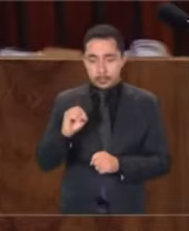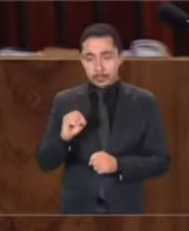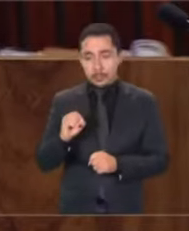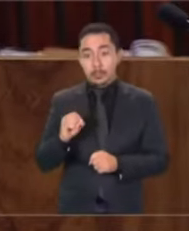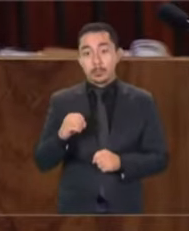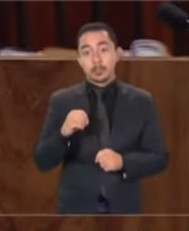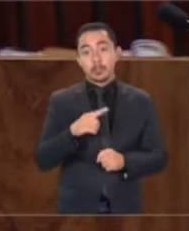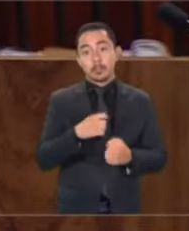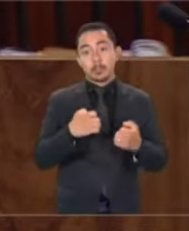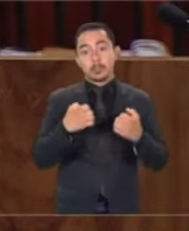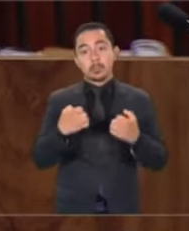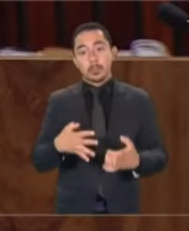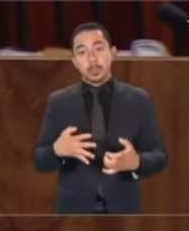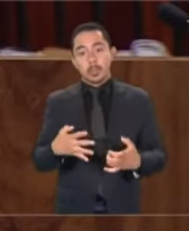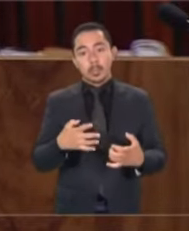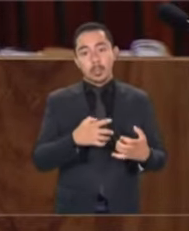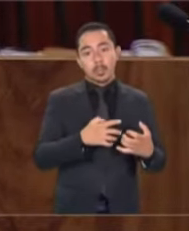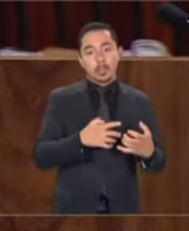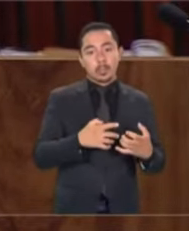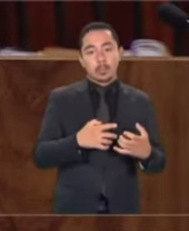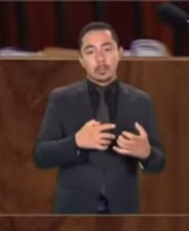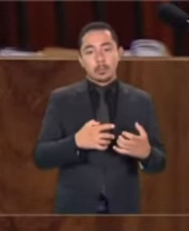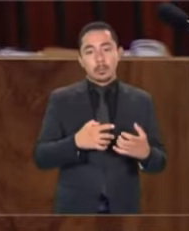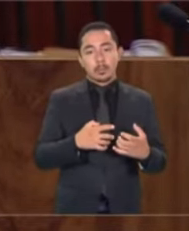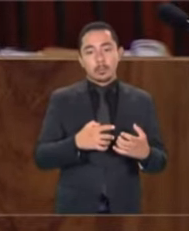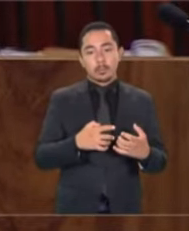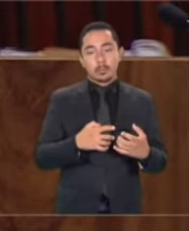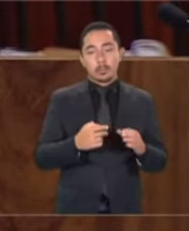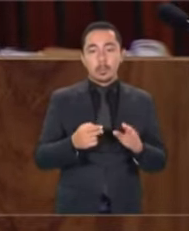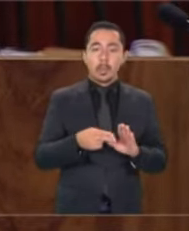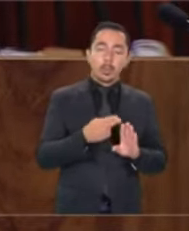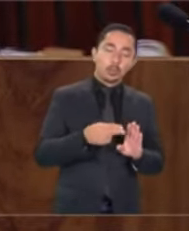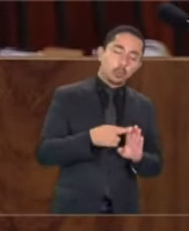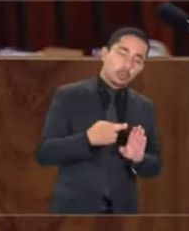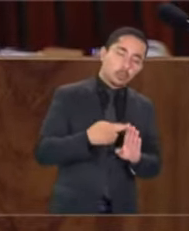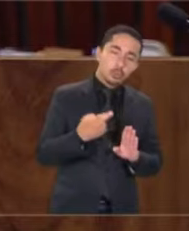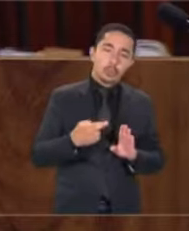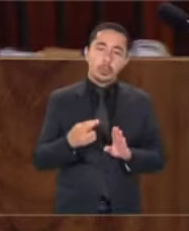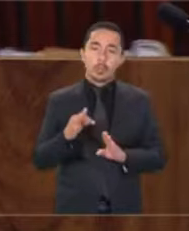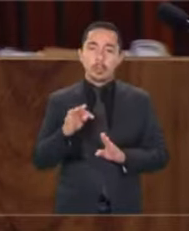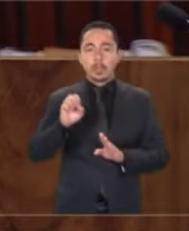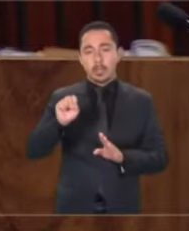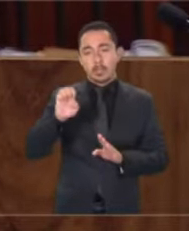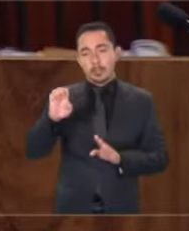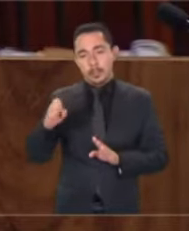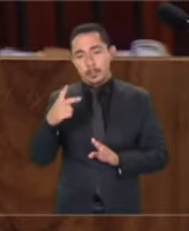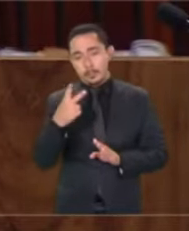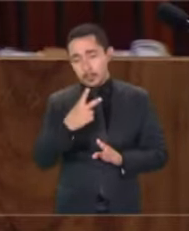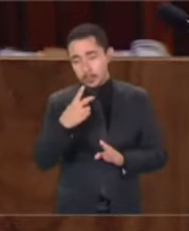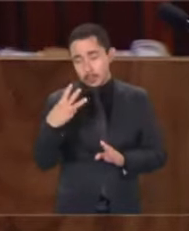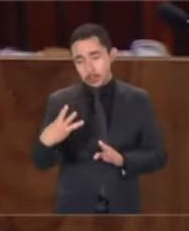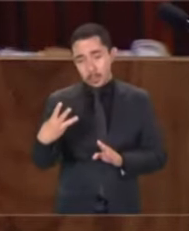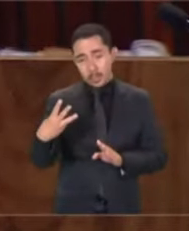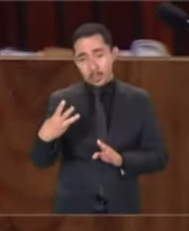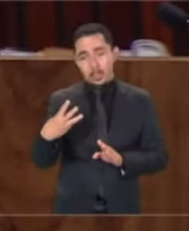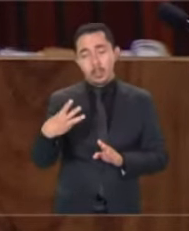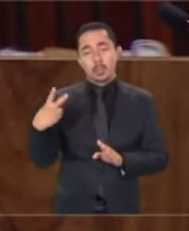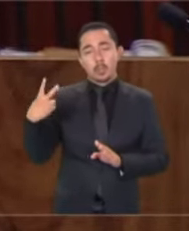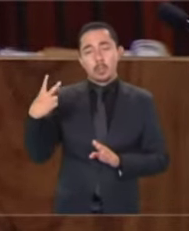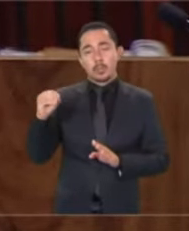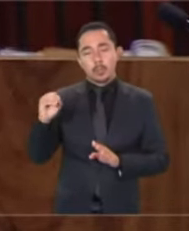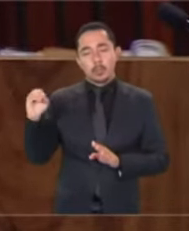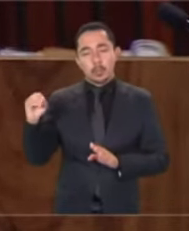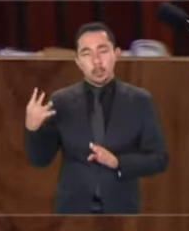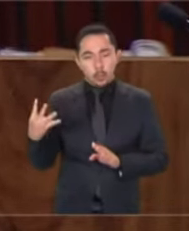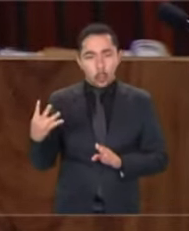às disposições da resolução TSE 23.604 de 2019. Aqui fiz alguns ajustes a partir